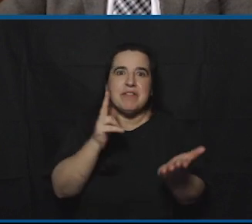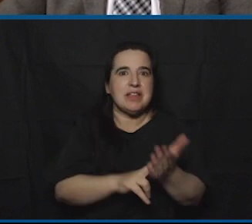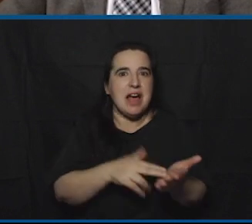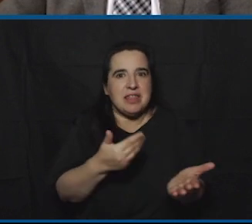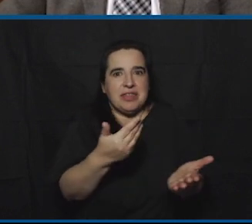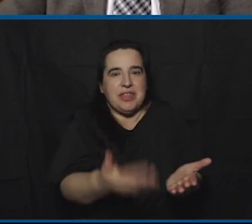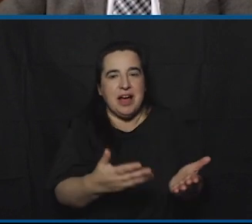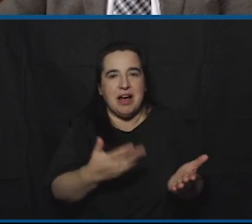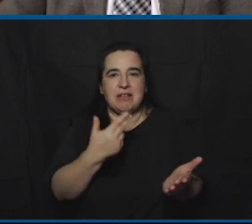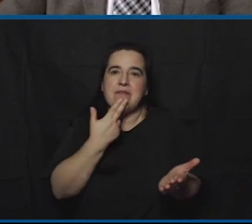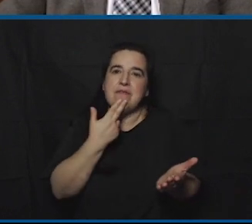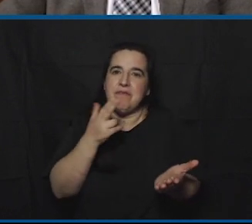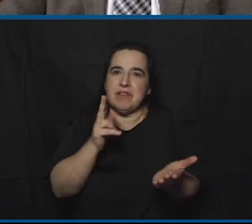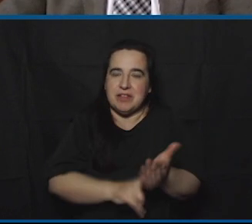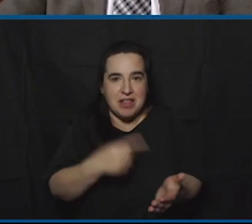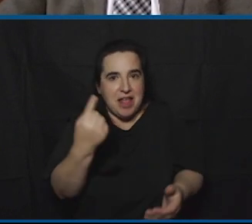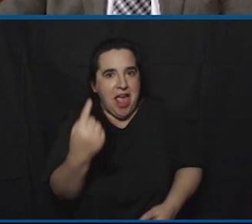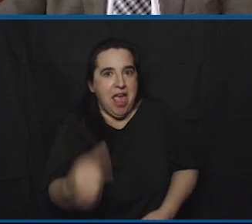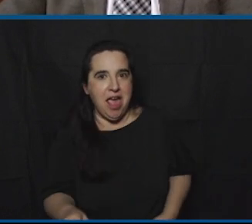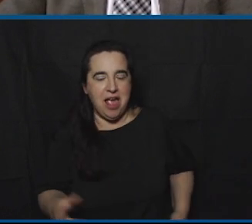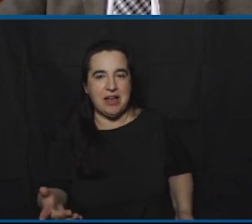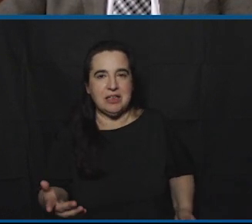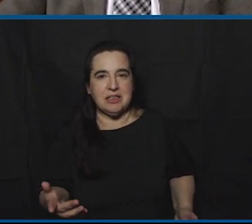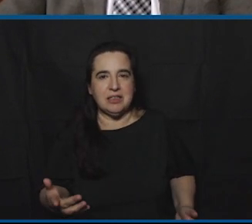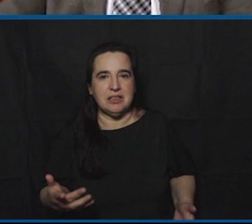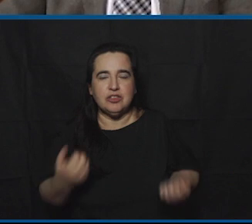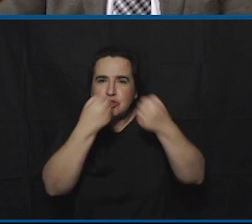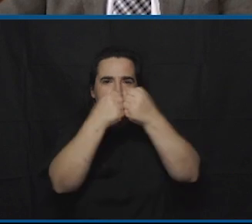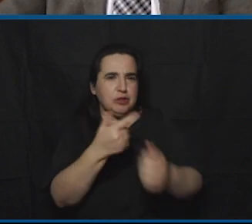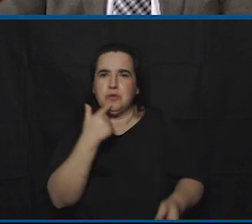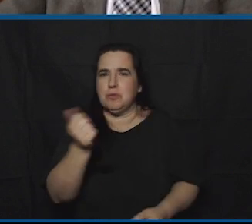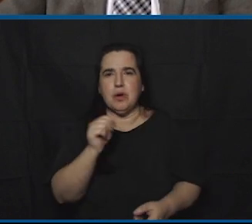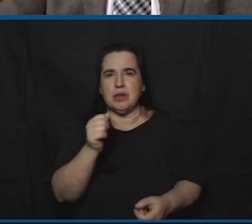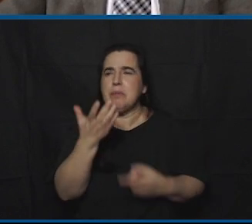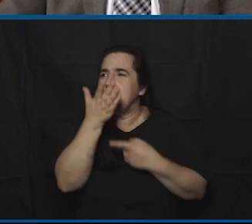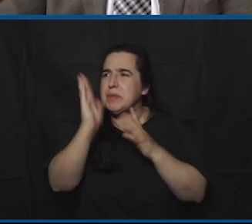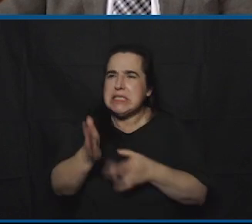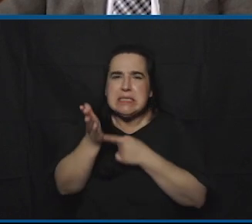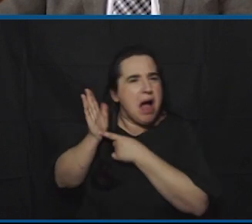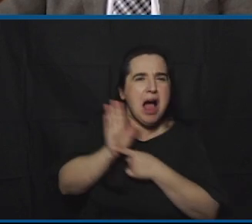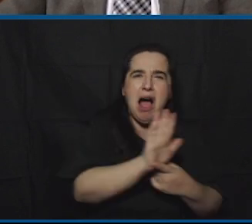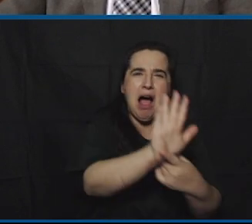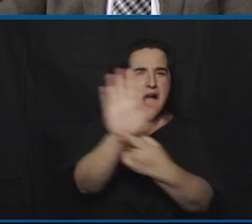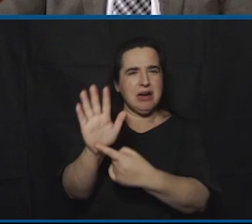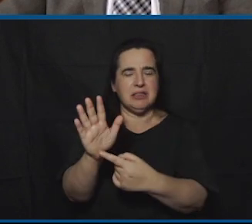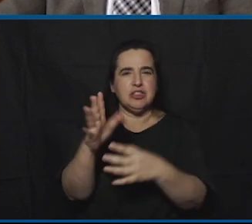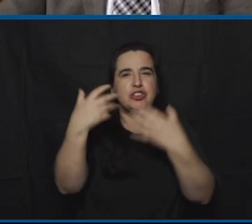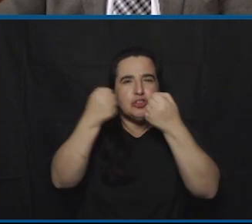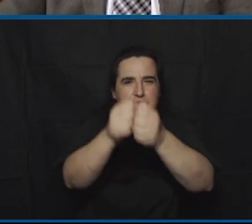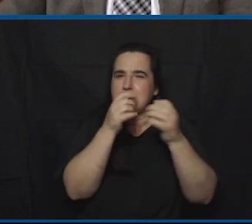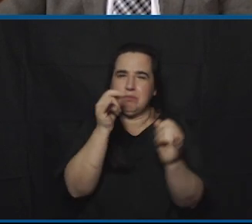é verdade, no fundo, não se pode ocultar. Ele tem que ser mostrado, ele tem que ser visível. Não há forma de esconder este